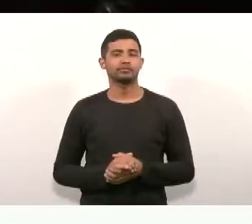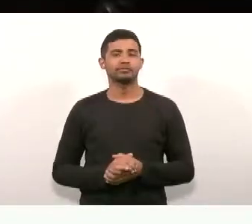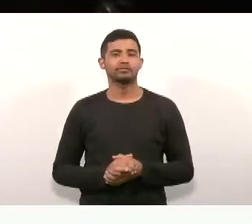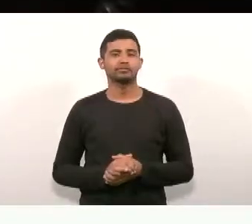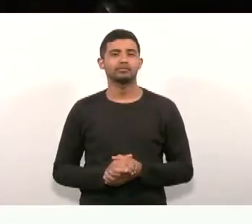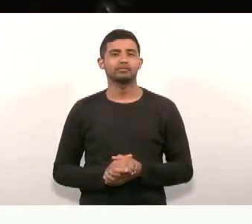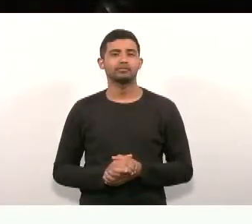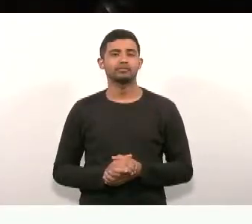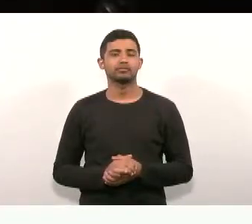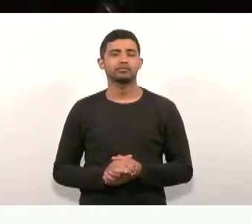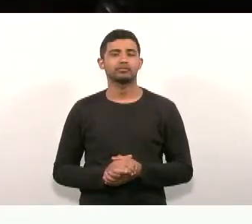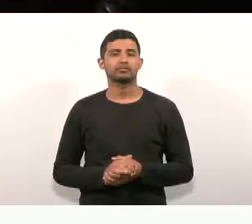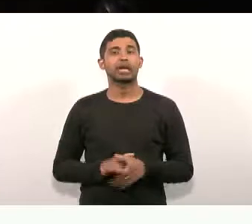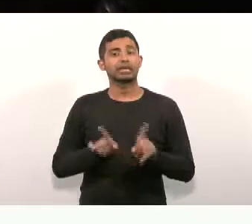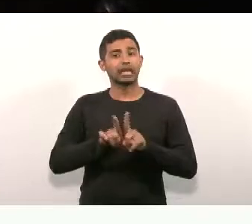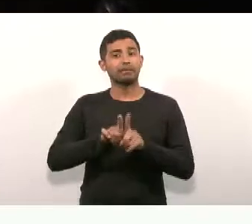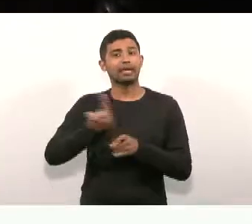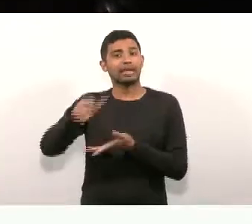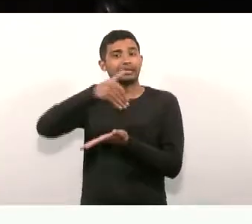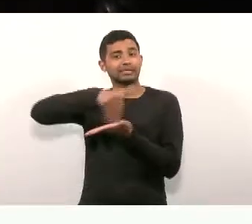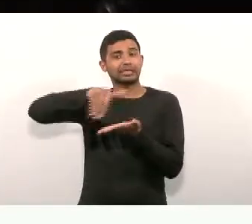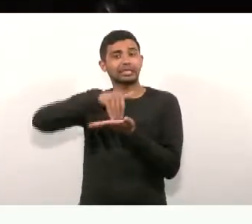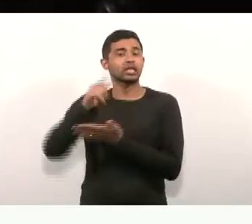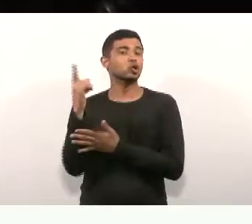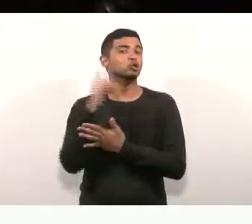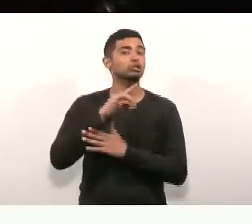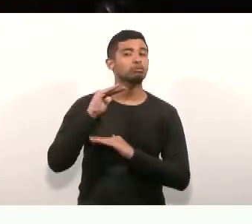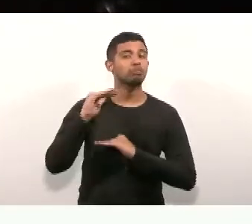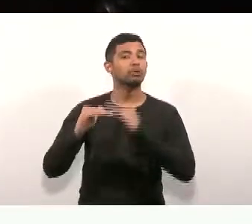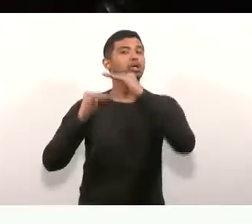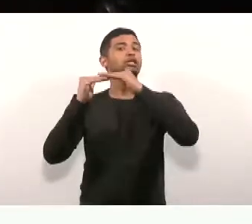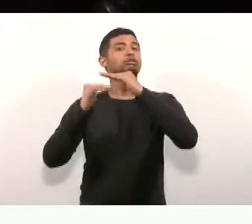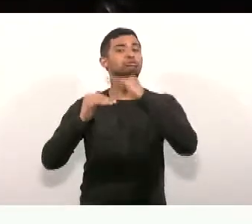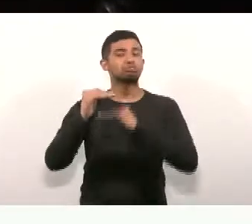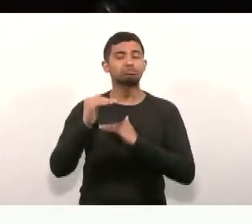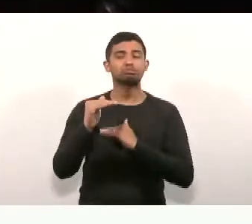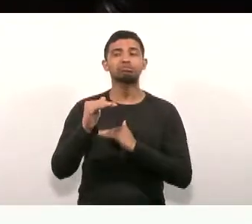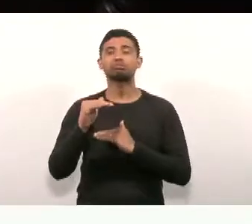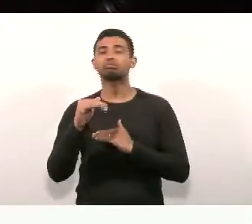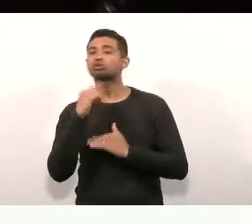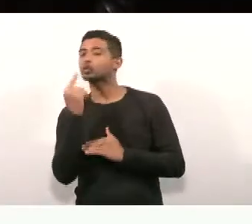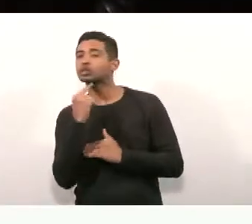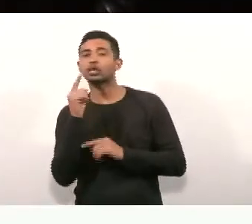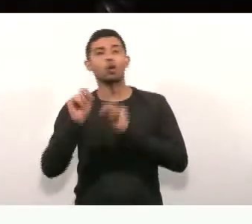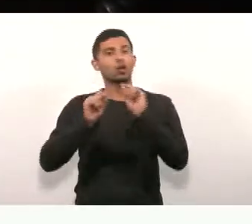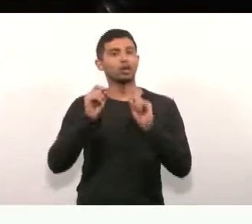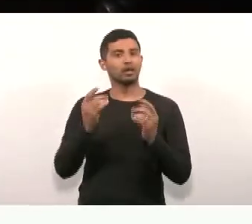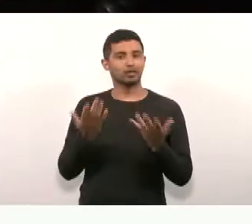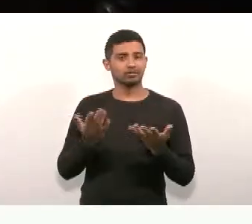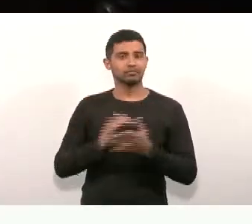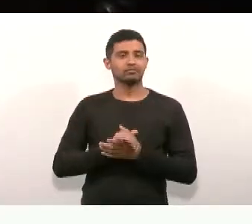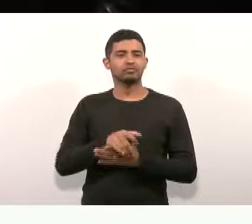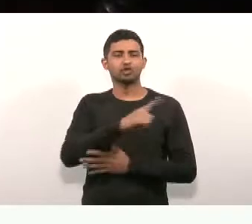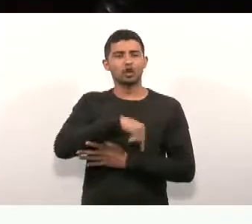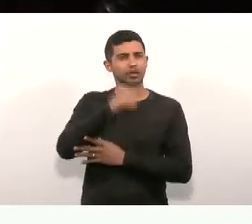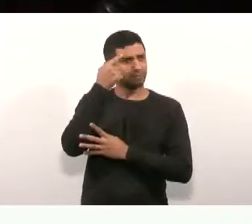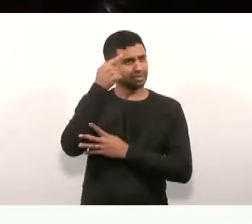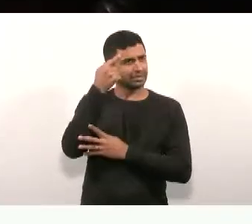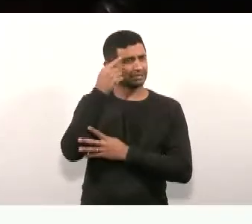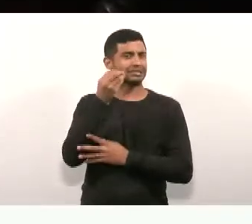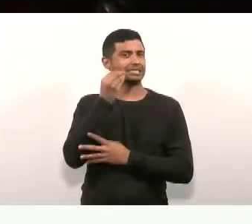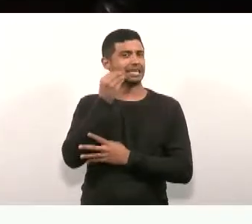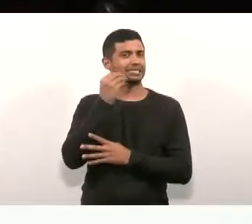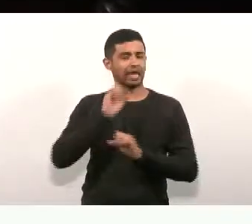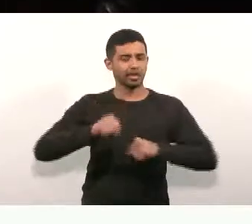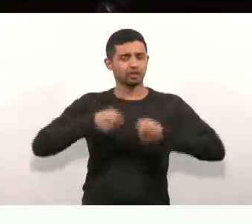o que a Secretaria conseguiu avançar, o que não foi possível avançar. A ideia era que a gente pudesse ir até a